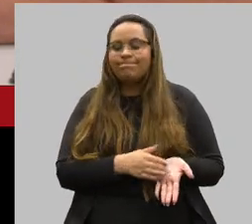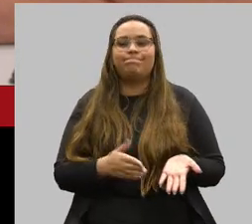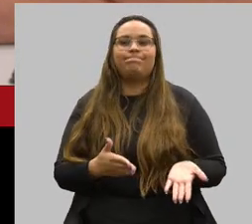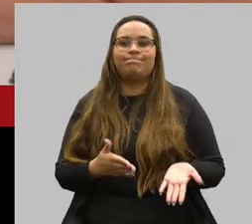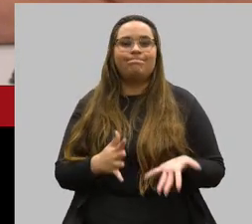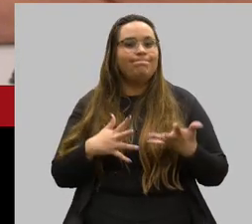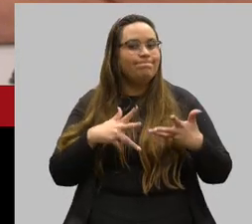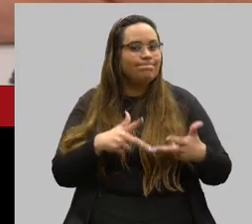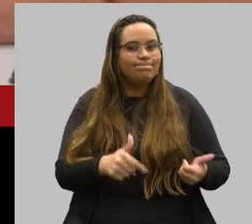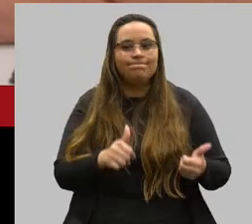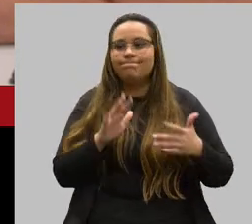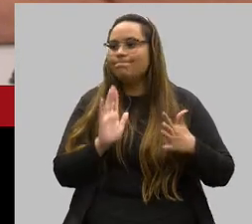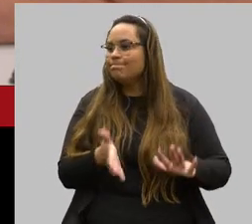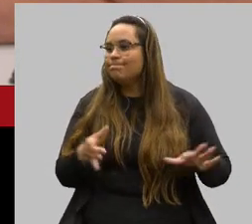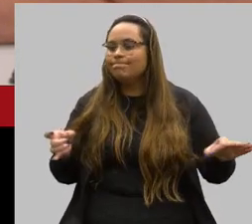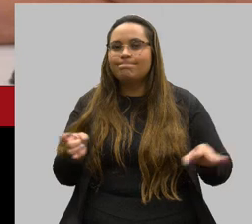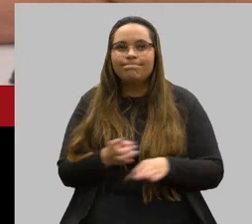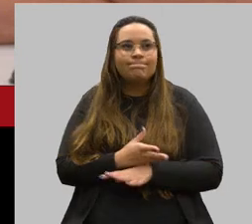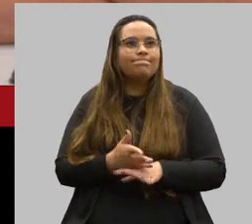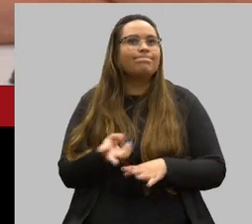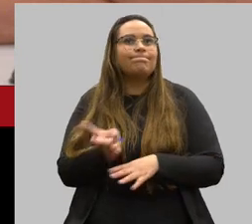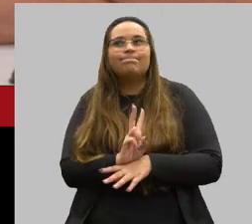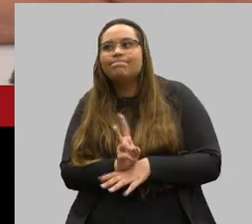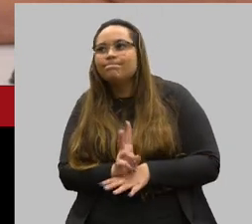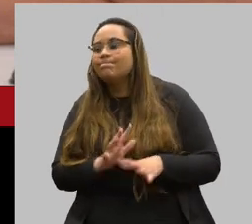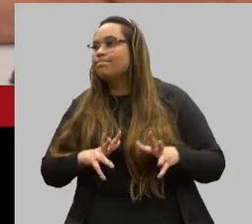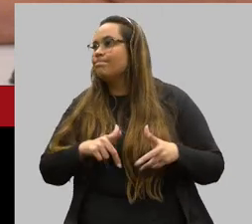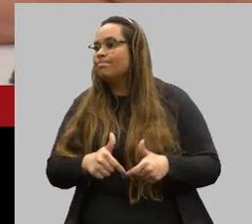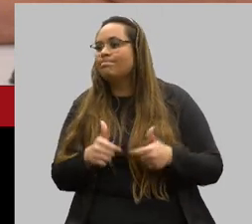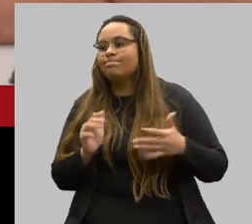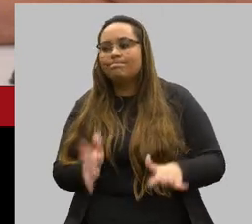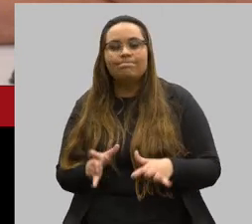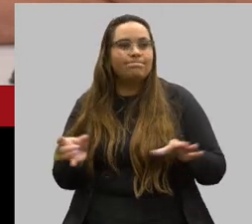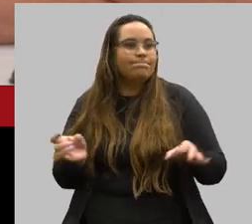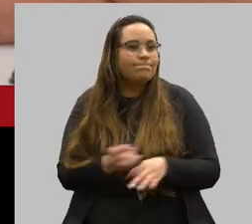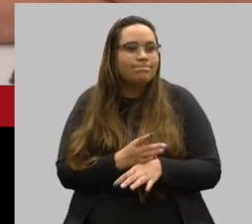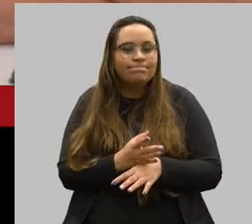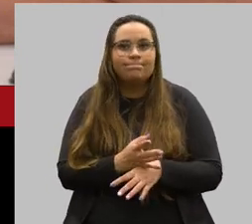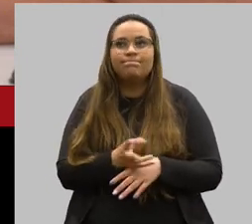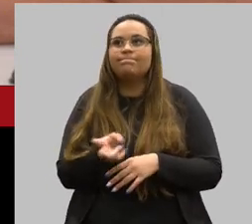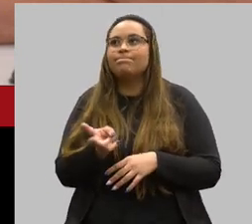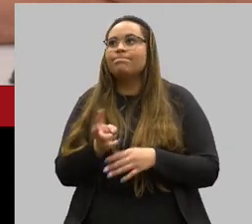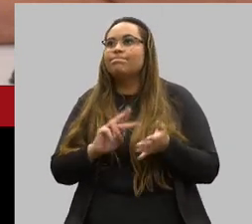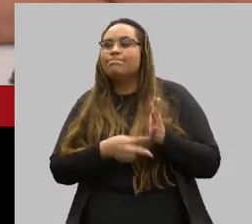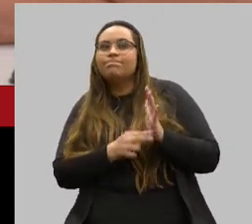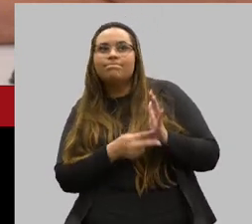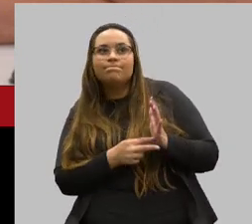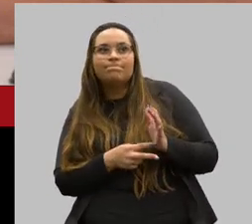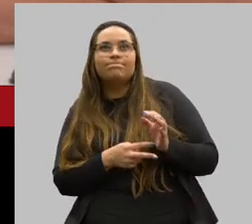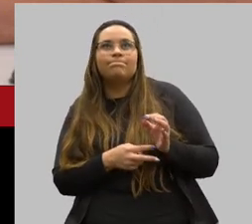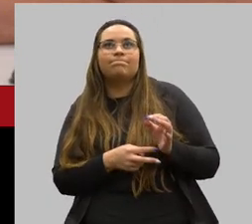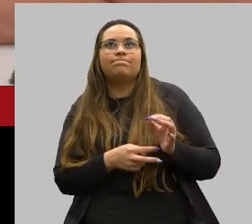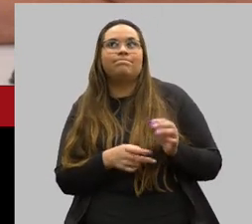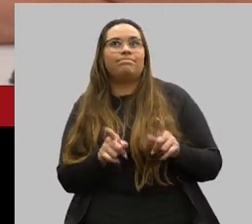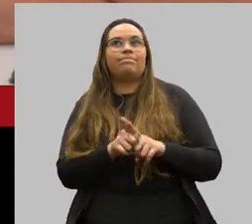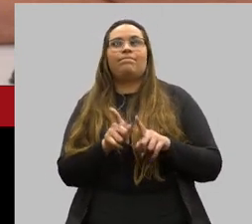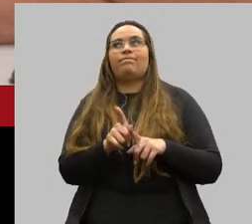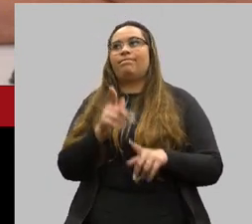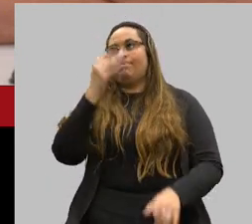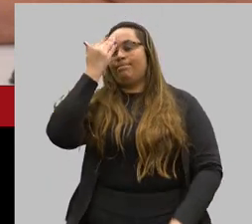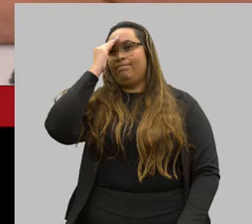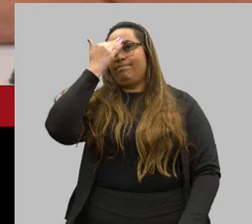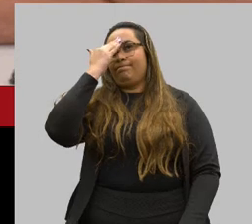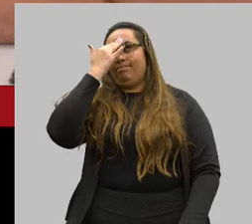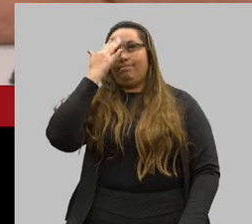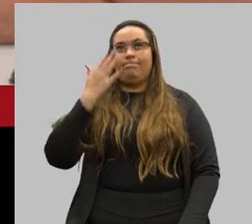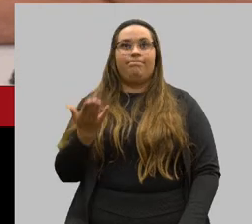todo um trabalho que já foi feito pela chefia da Polícia Civil um trabalho que já foi feito pelo sindicato de associações e pelo entendimento que já há